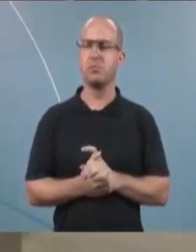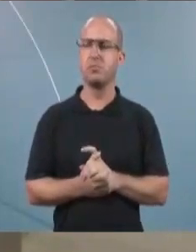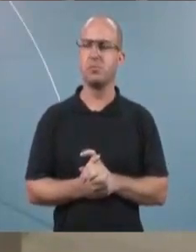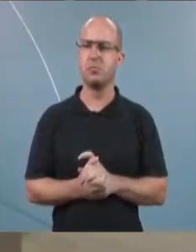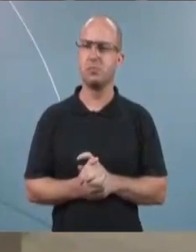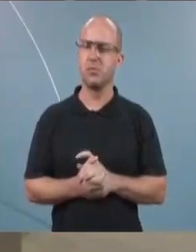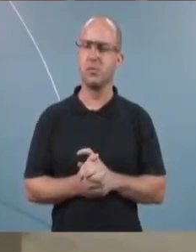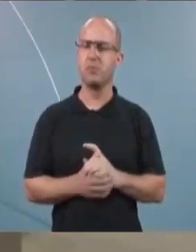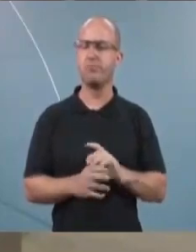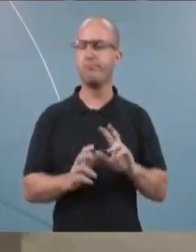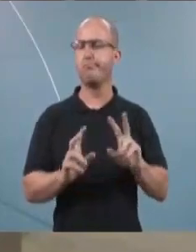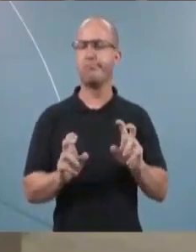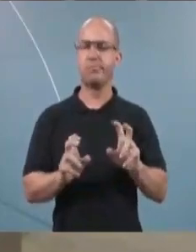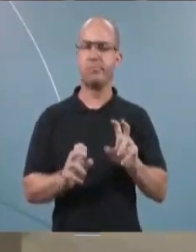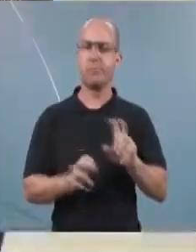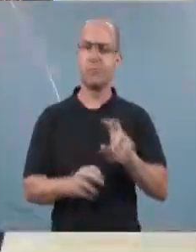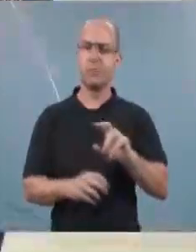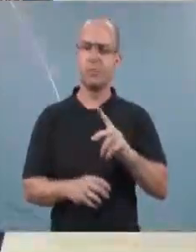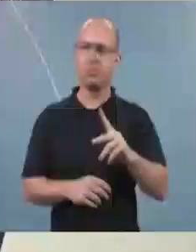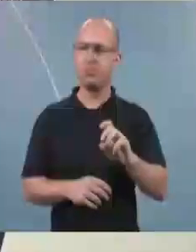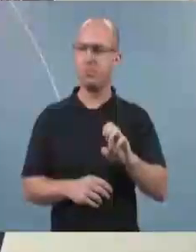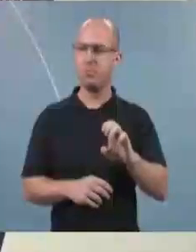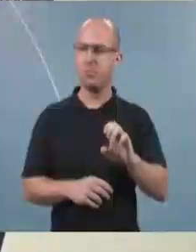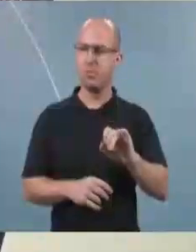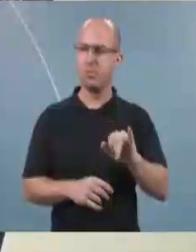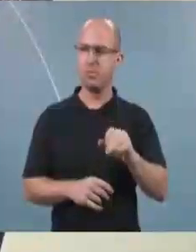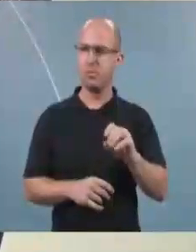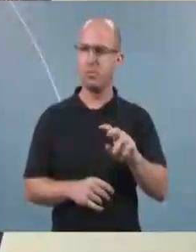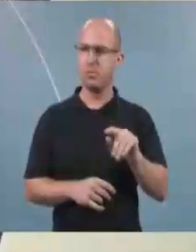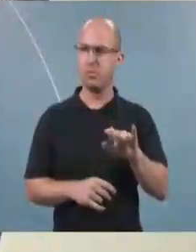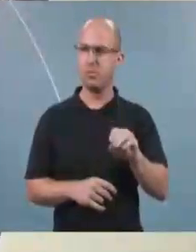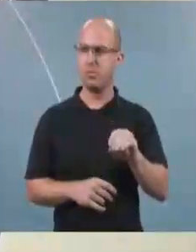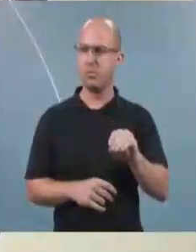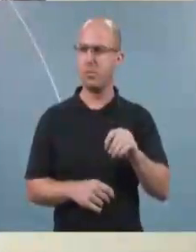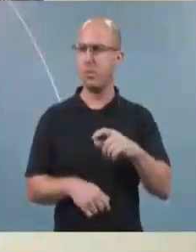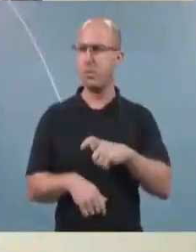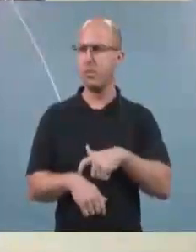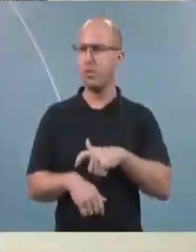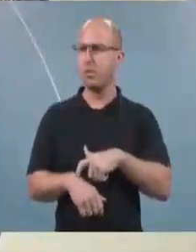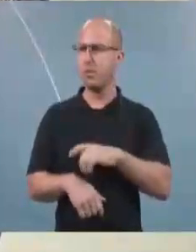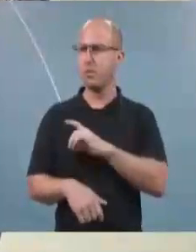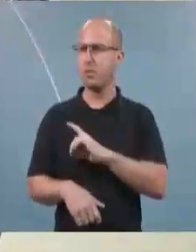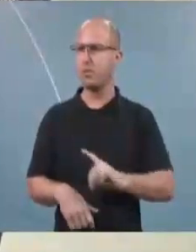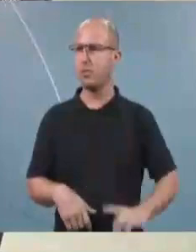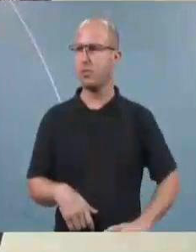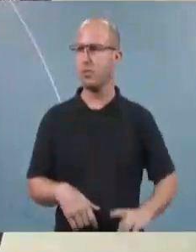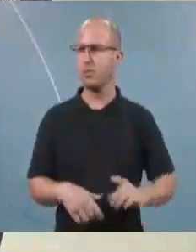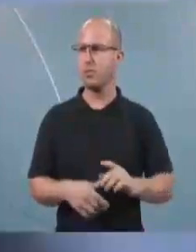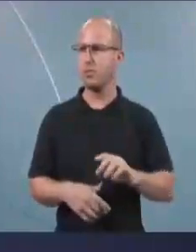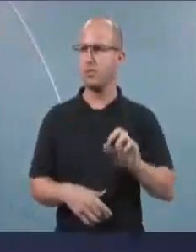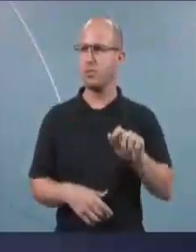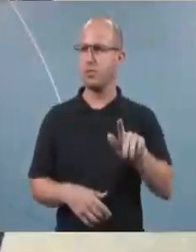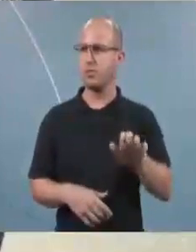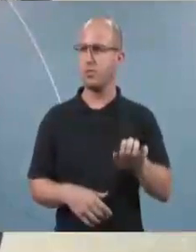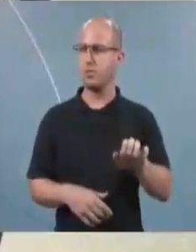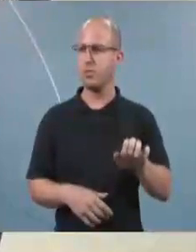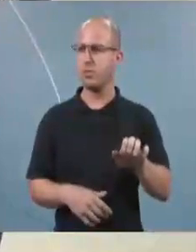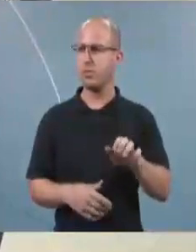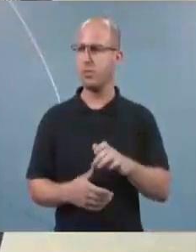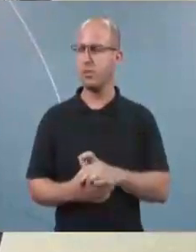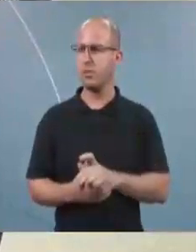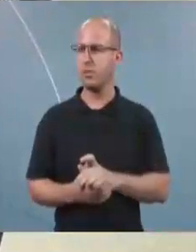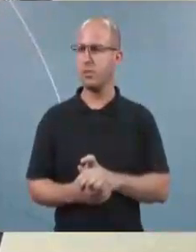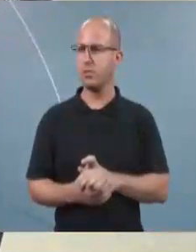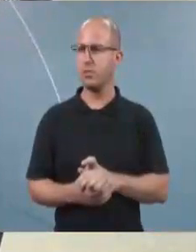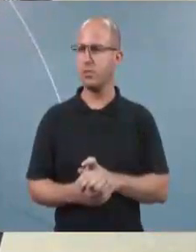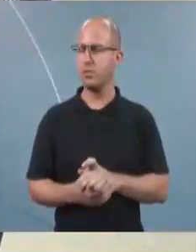pejorativo com senhor presidente o horário era do deputado Deputado